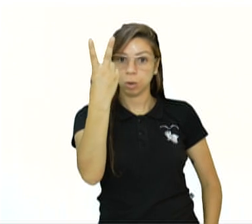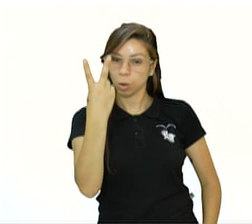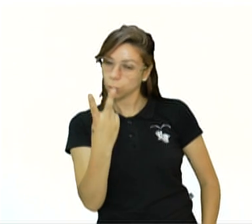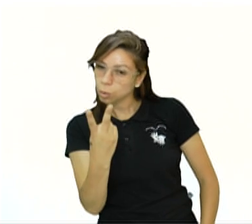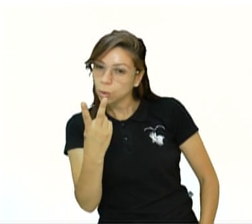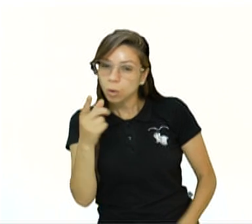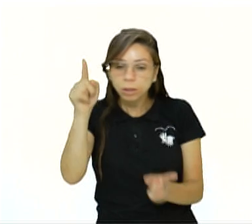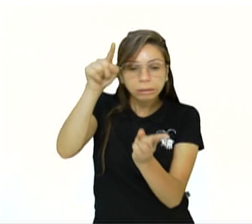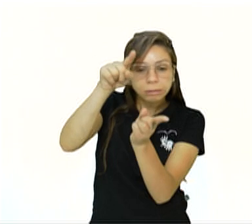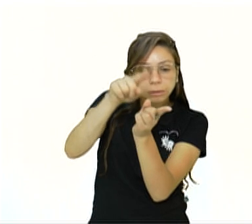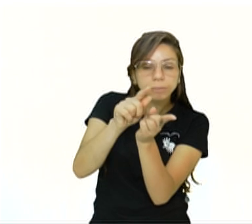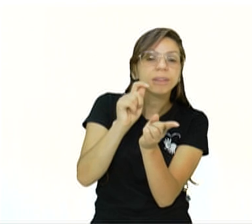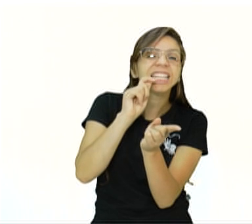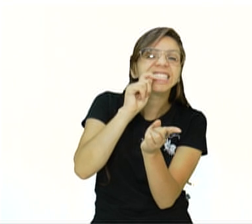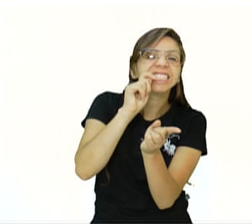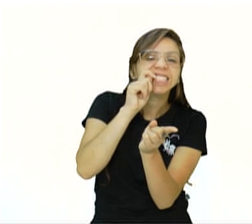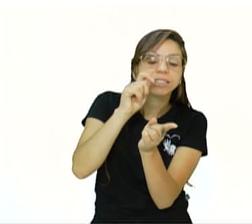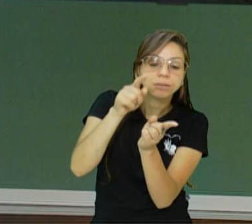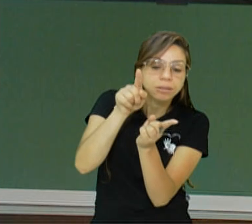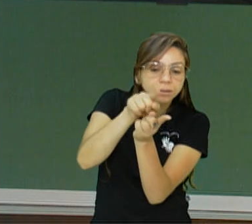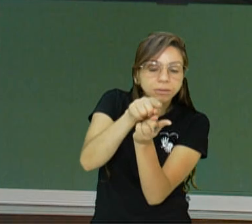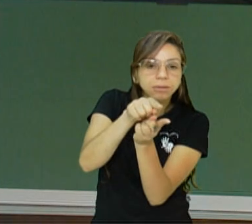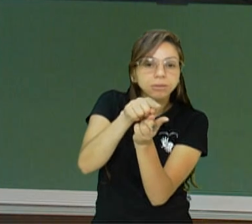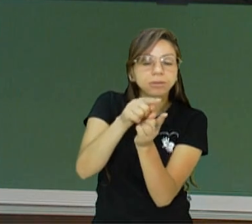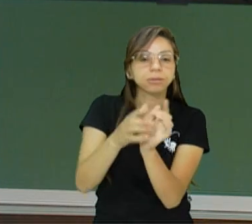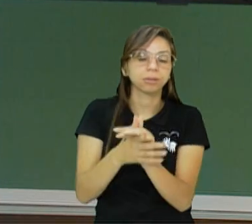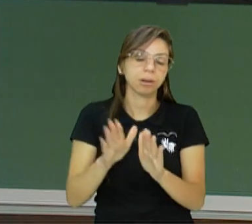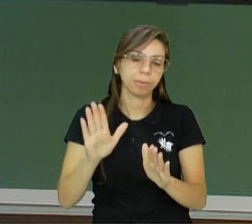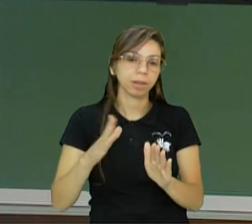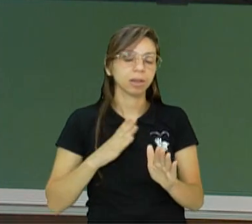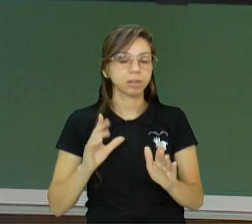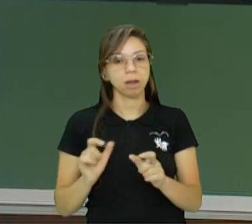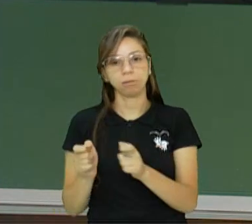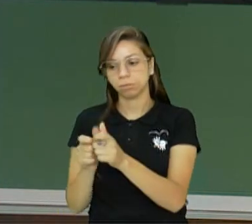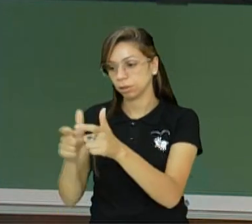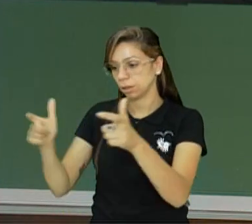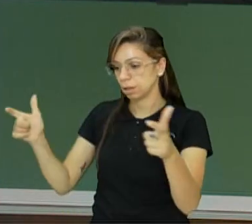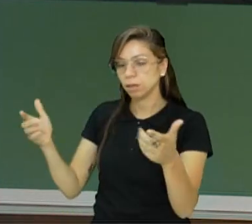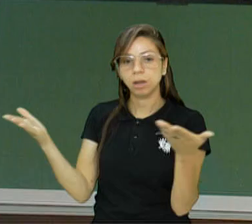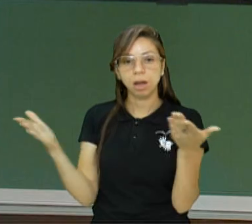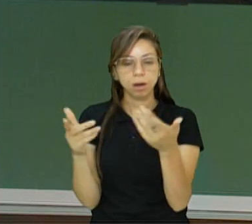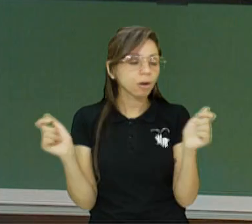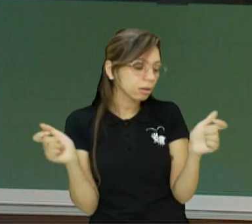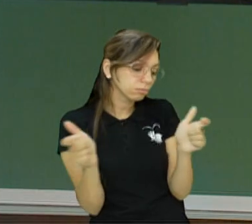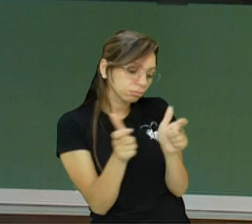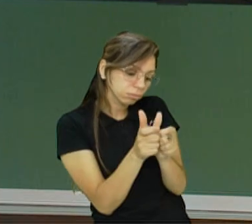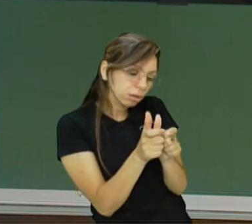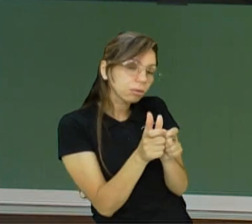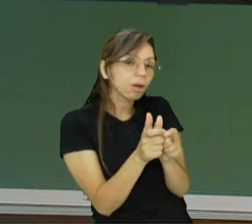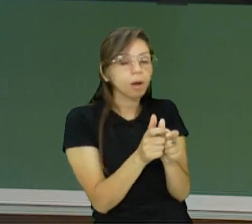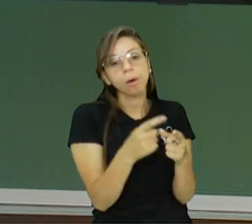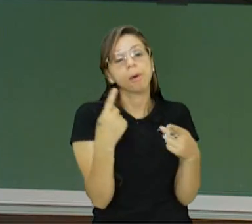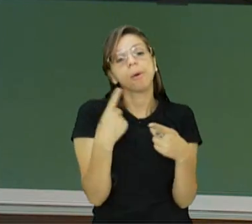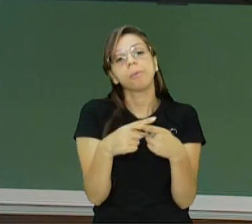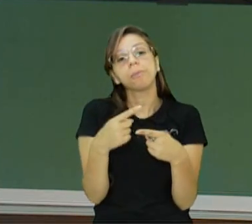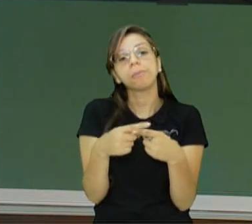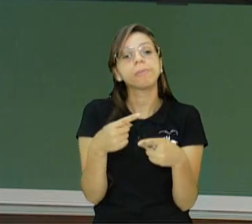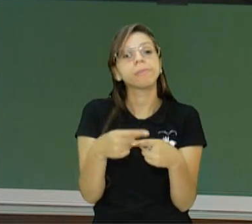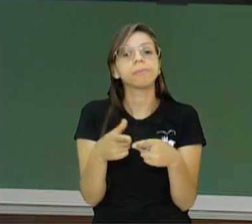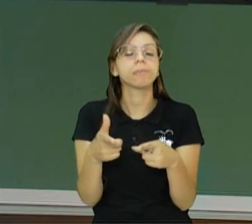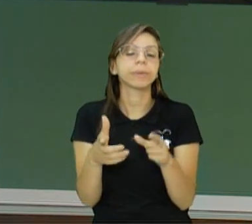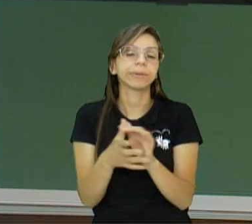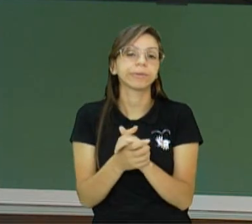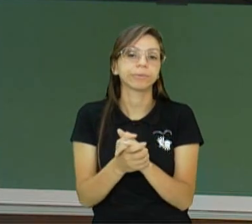o palito de dente? Porque nós já construímos 2 sólidos grandes, vamos construir um menor, e porque como ele vai